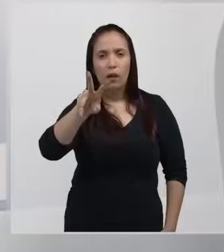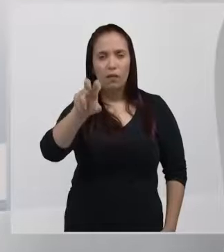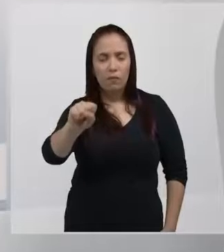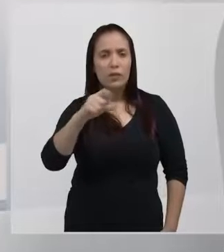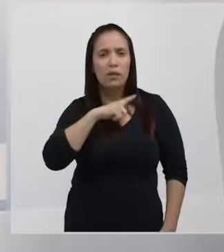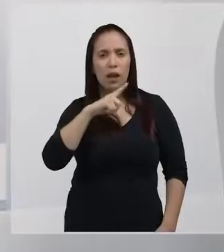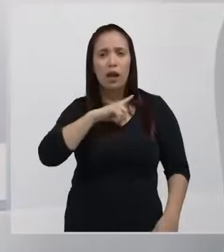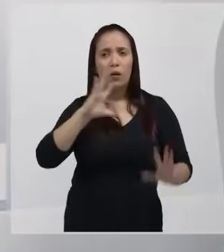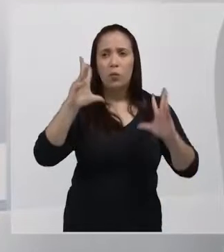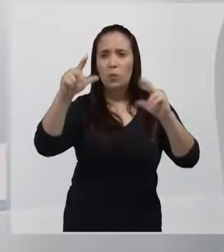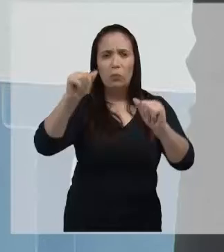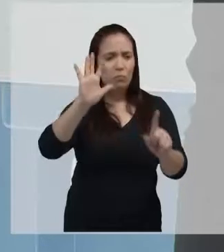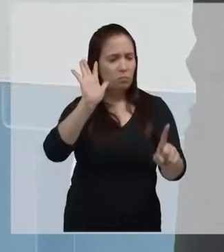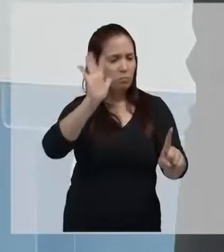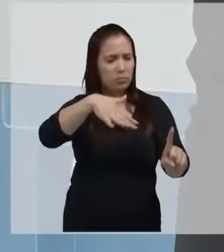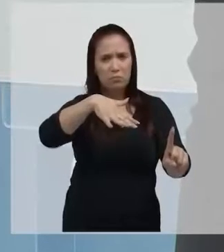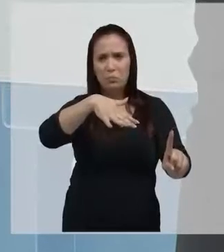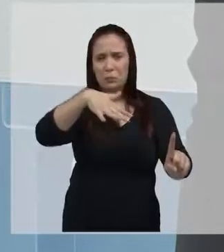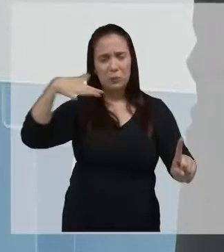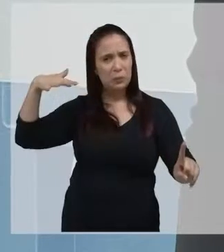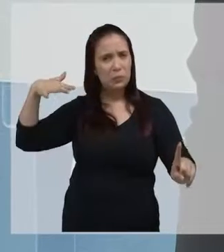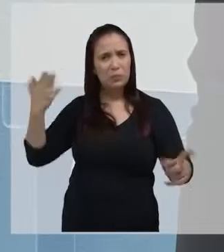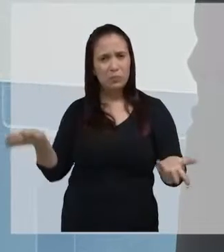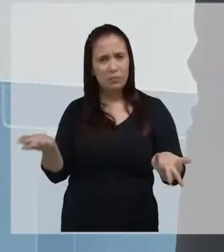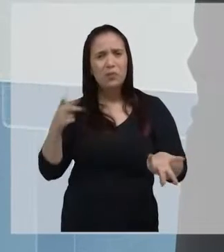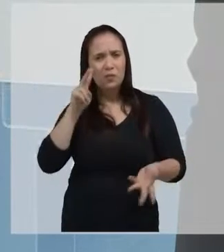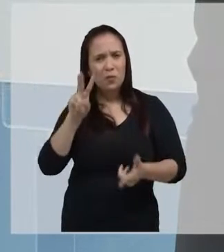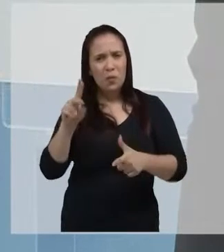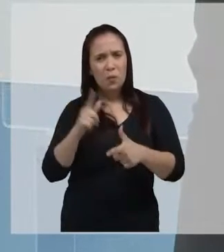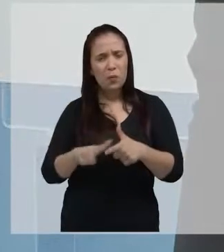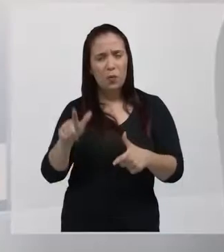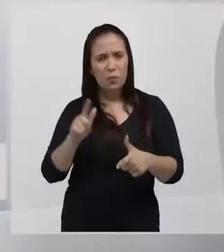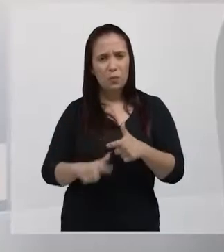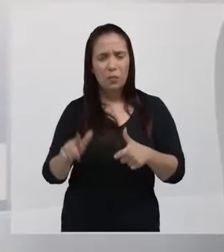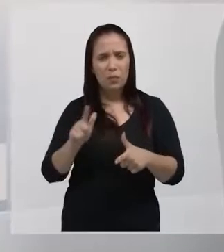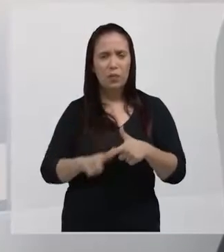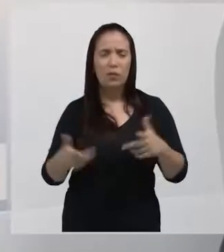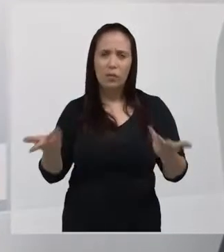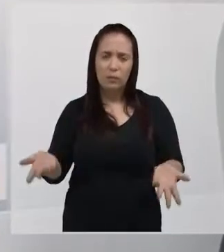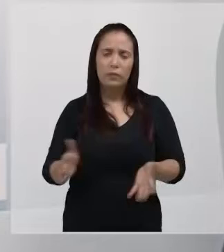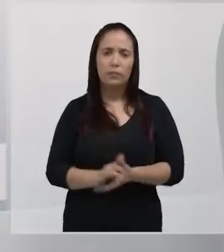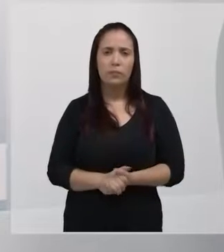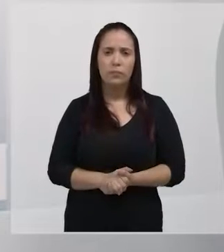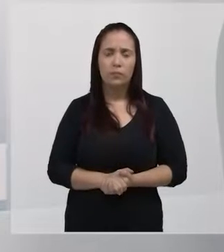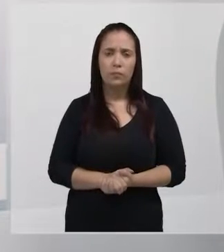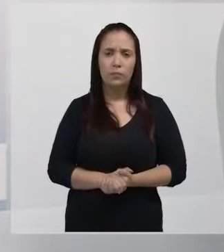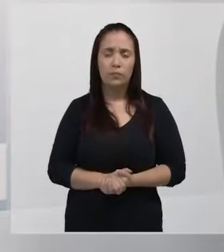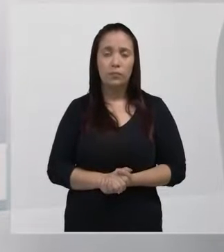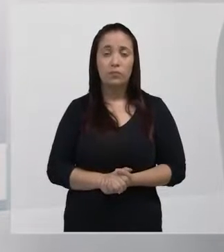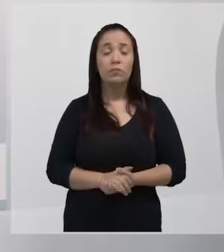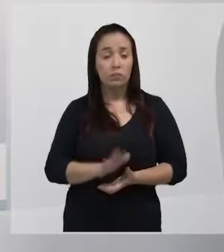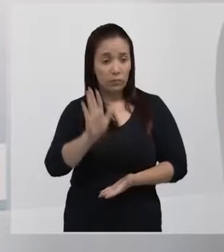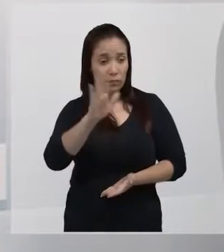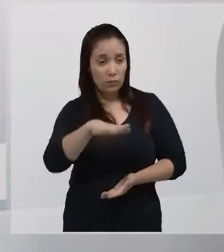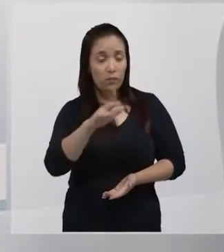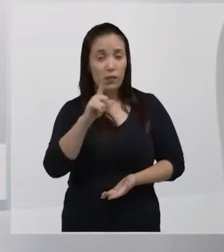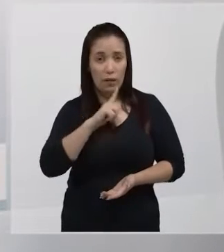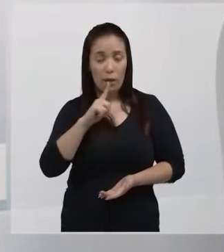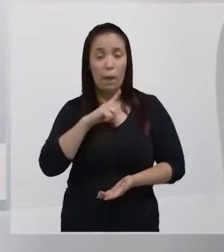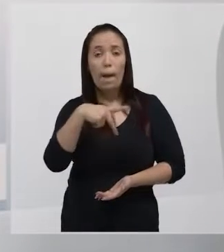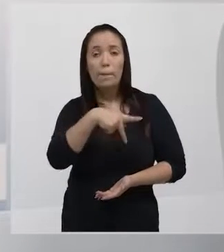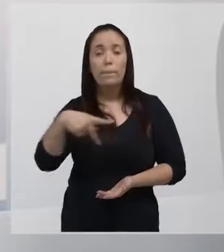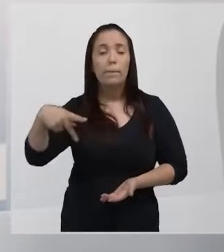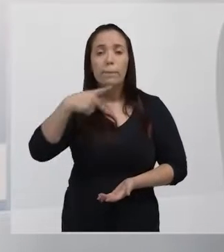aí, você vê que nível está o Senado brasileiro. Não precisa ir longe não, cara, Federico. O presidenciável do